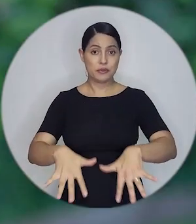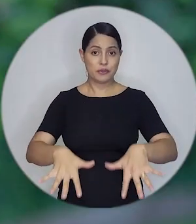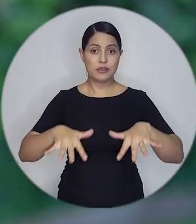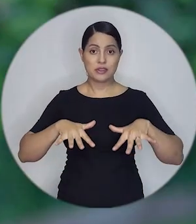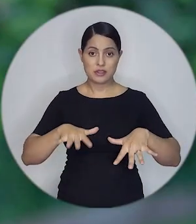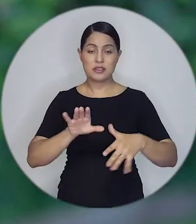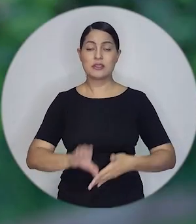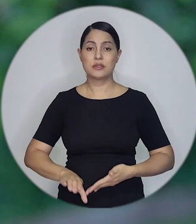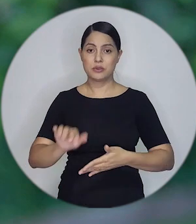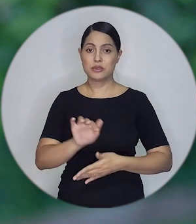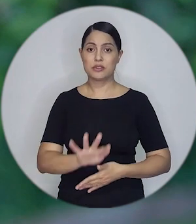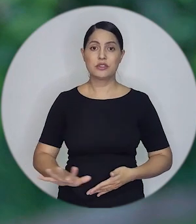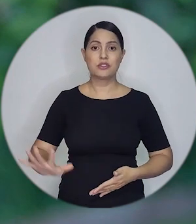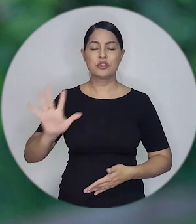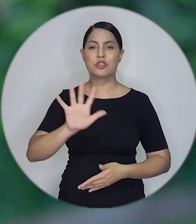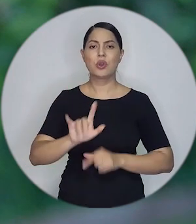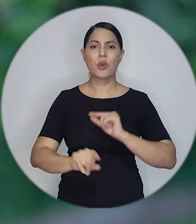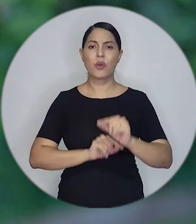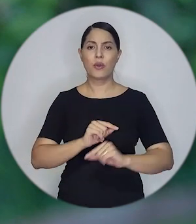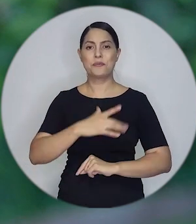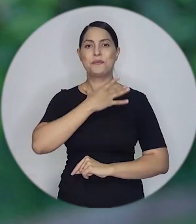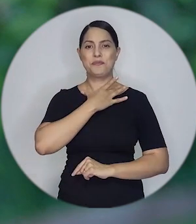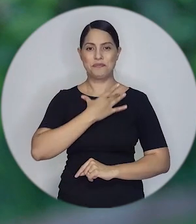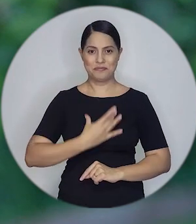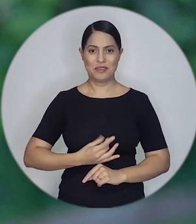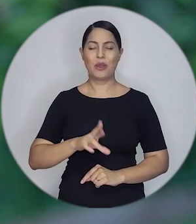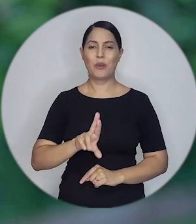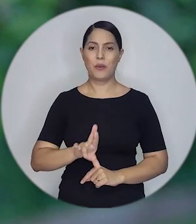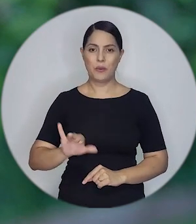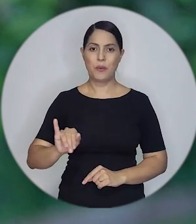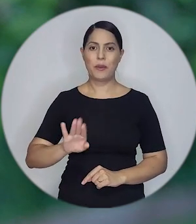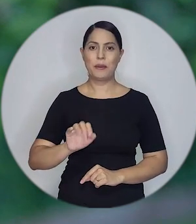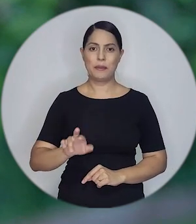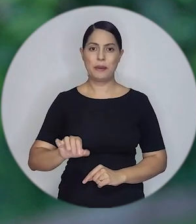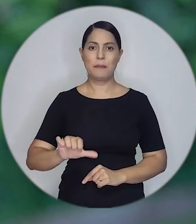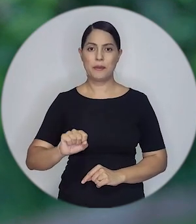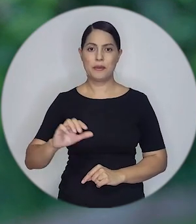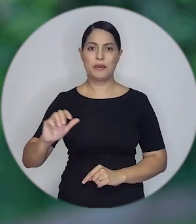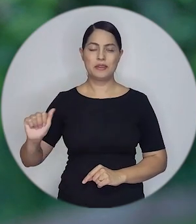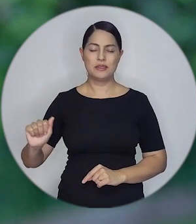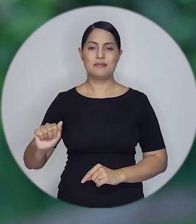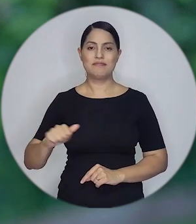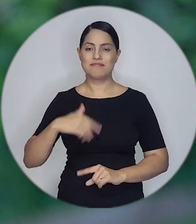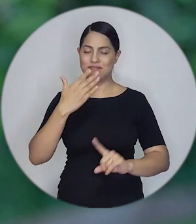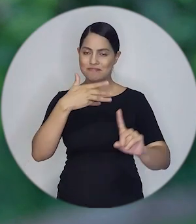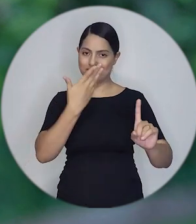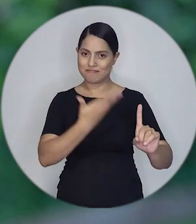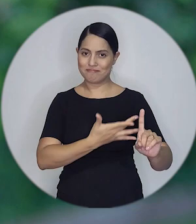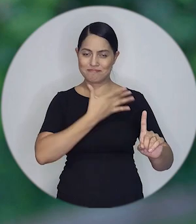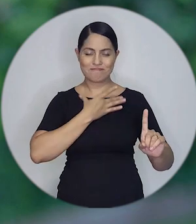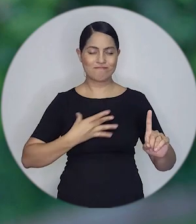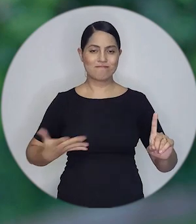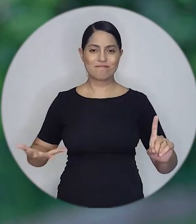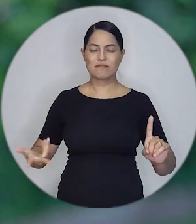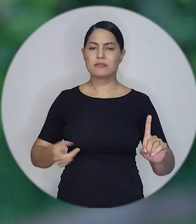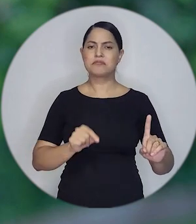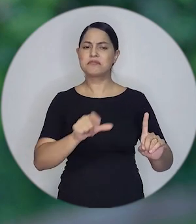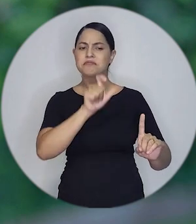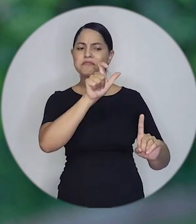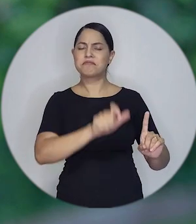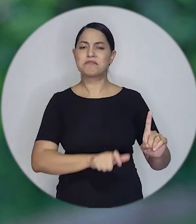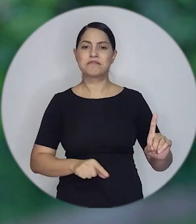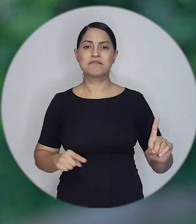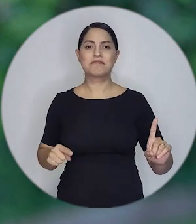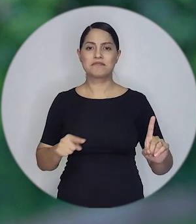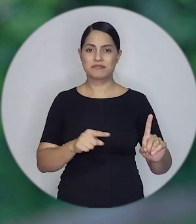OAB aprovou ainda durante a sessão do Conselho Pleno a outorga da medalha Rui Barbosa, a mais alta comenda da advocacia brasileira,